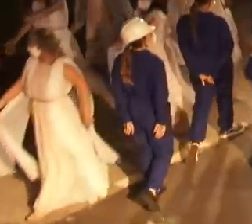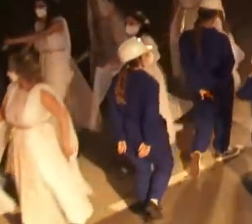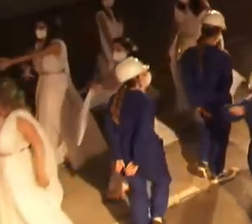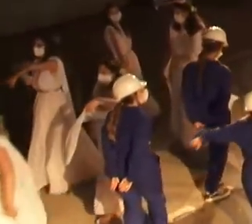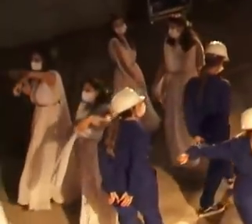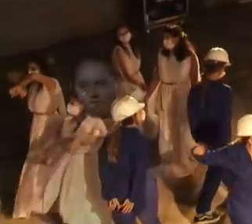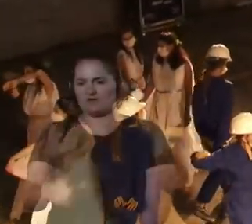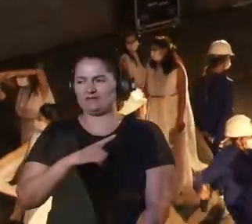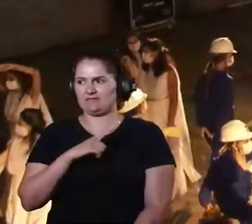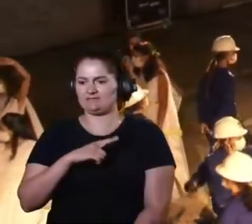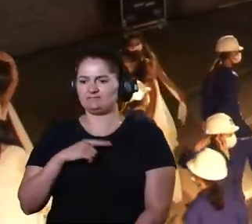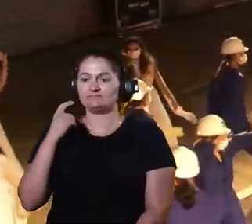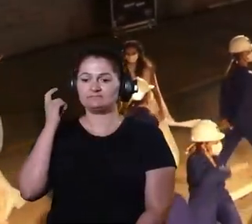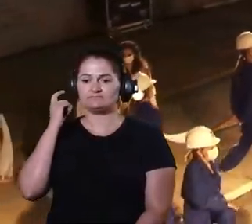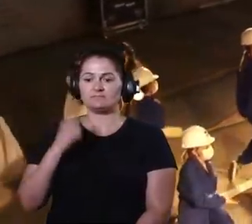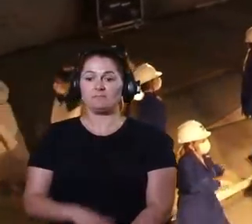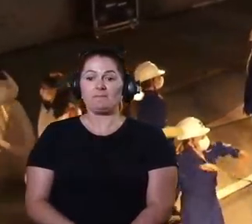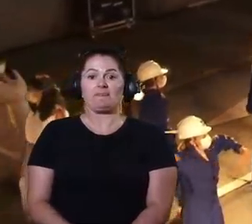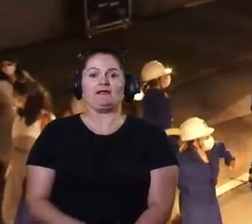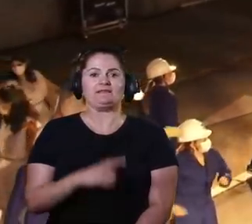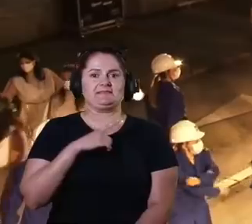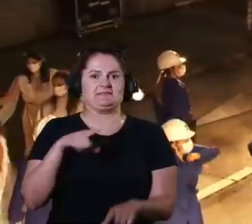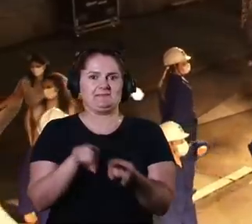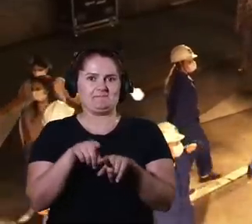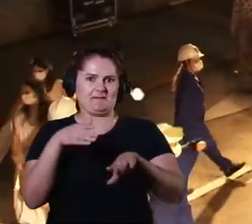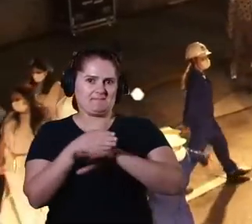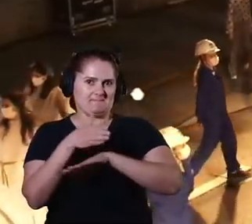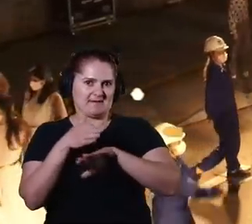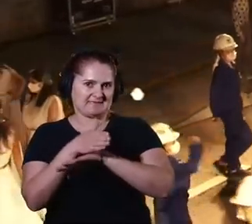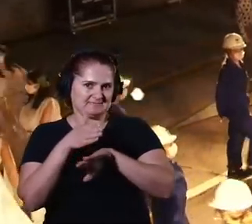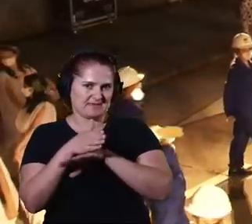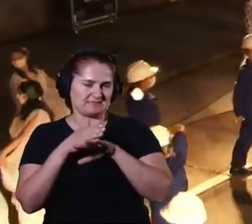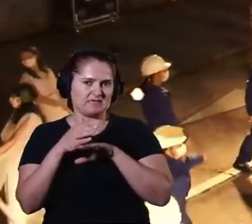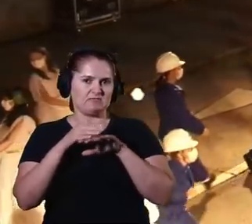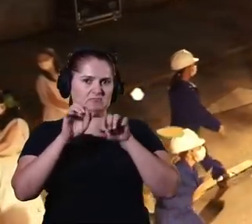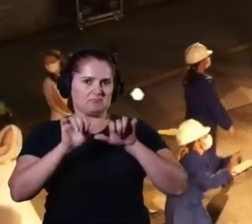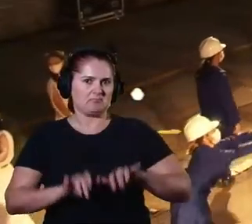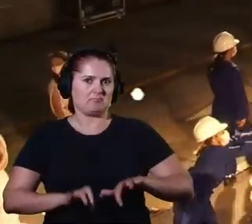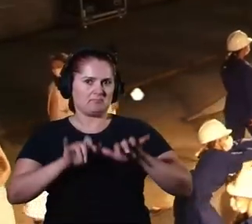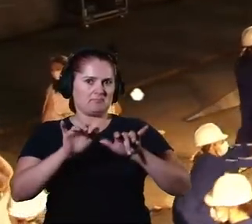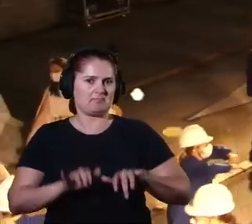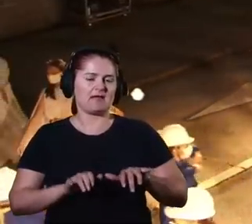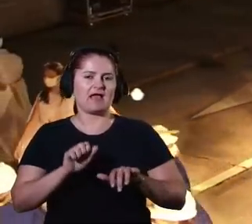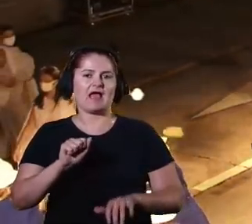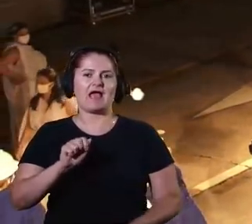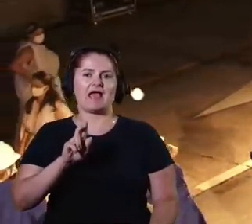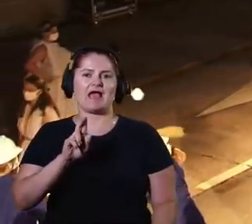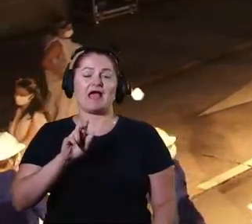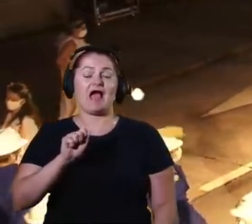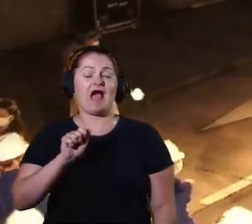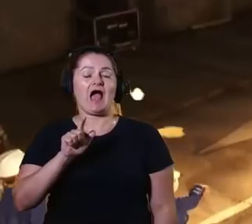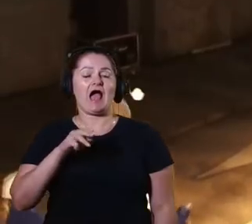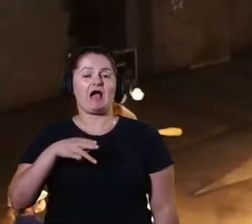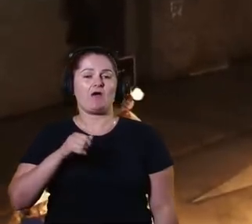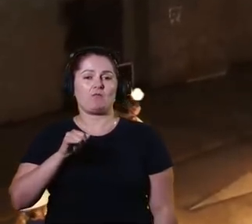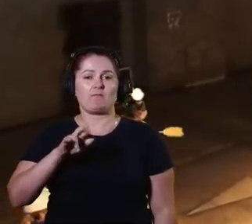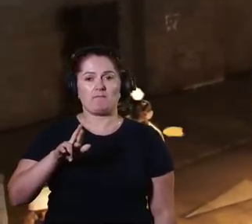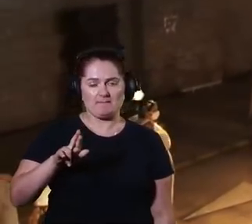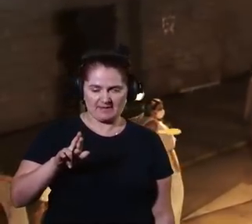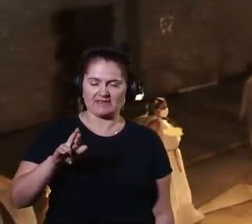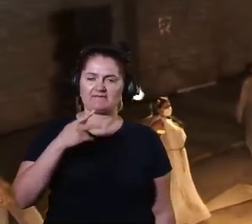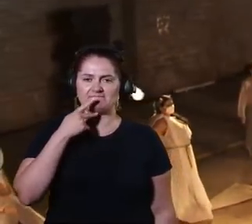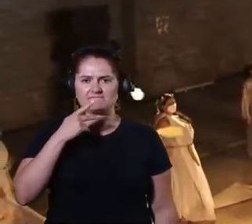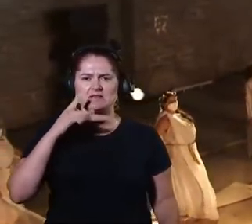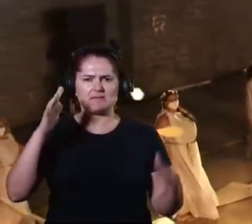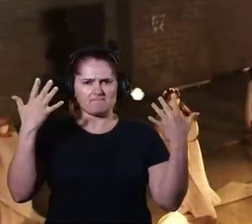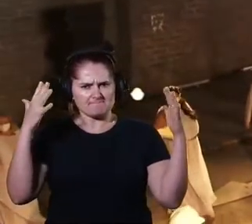Registrar aqui também a participação da nossa audiência, um recado que eu recebo do Almir Adami. Grande Almir, ele diz assim: parabéns